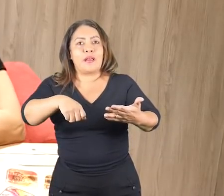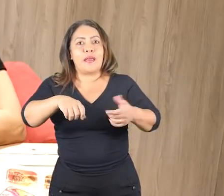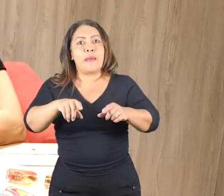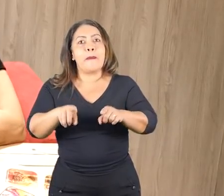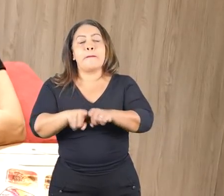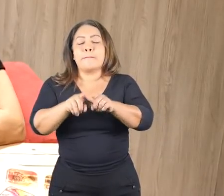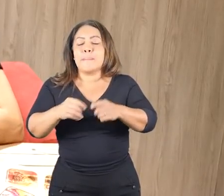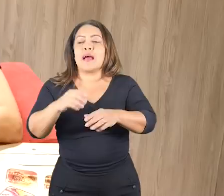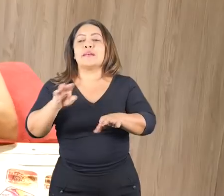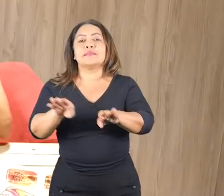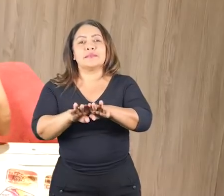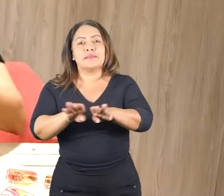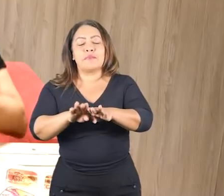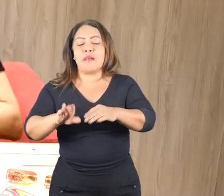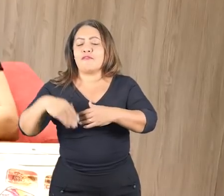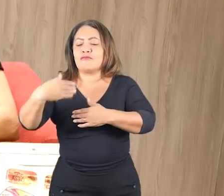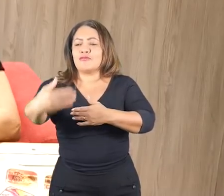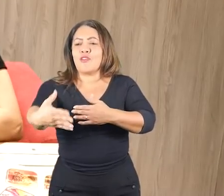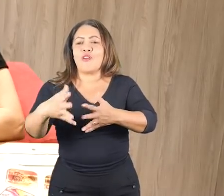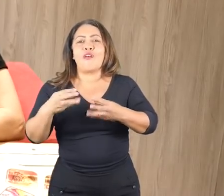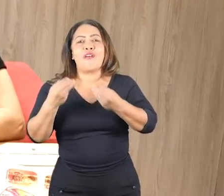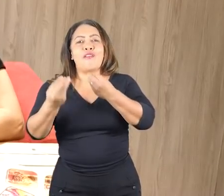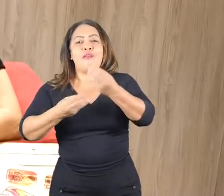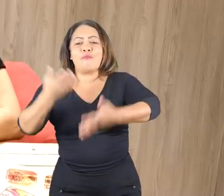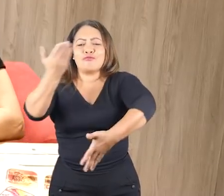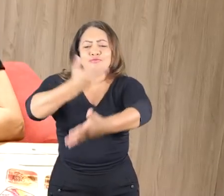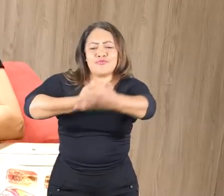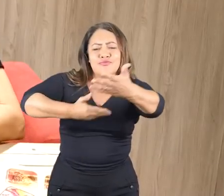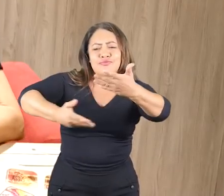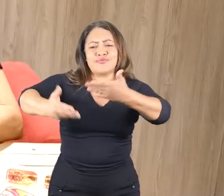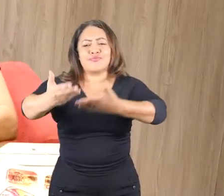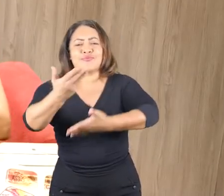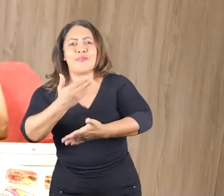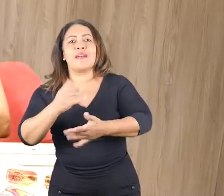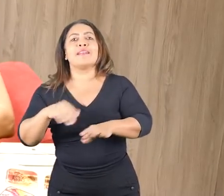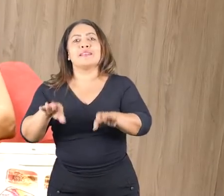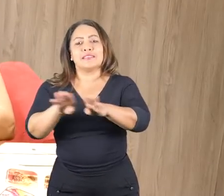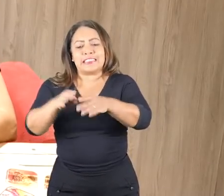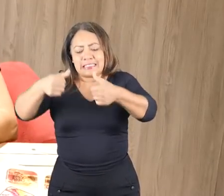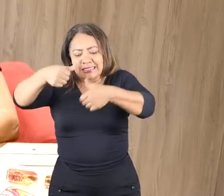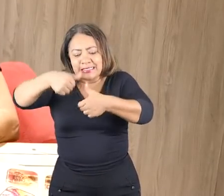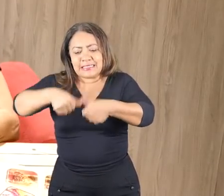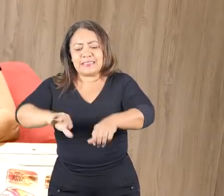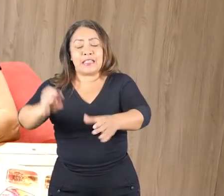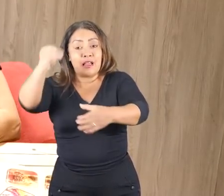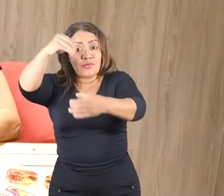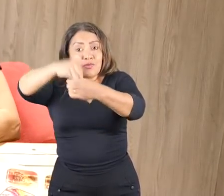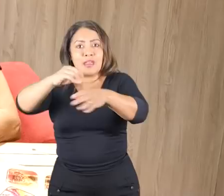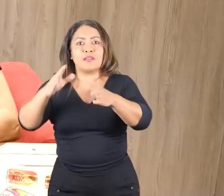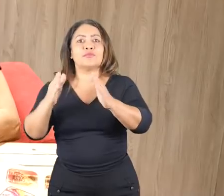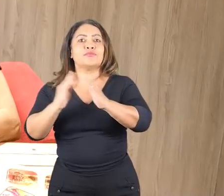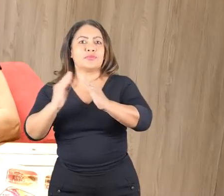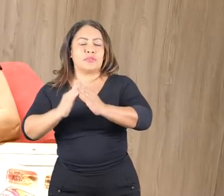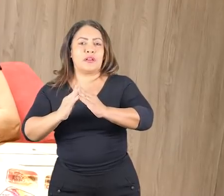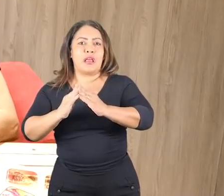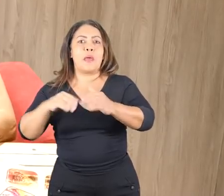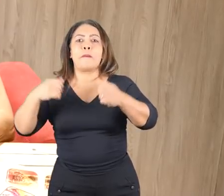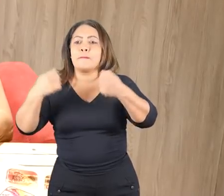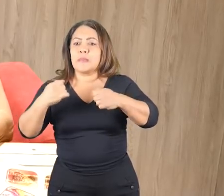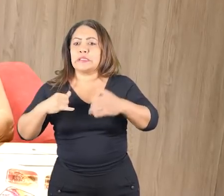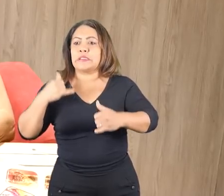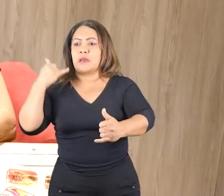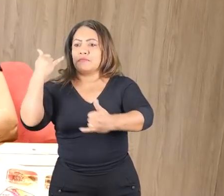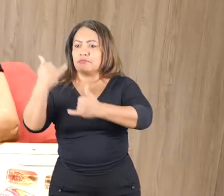pensar nesse jeito que as crianças têm de conviver todo dia, de estar todo dia em casa, e que ela